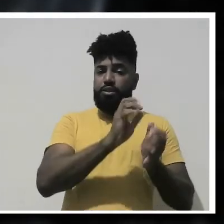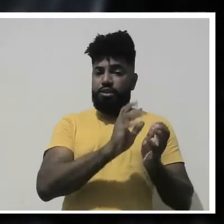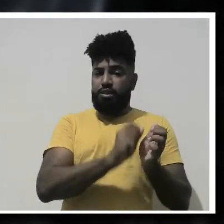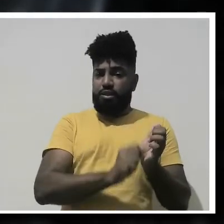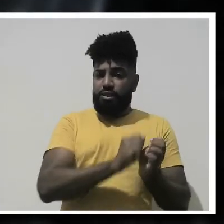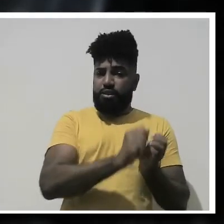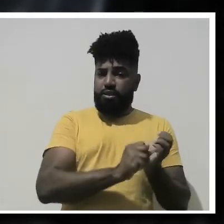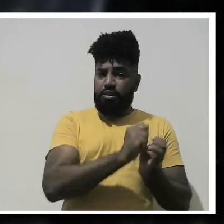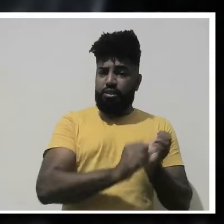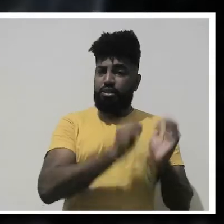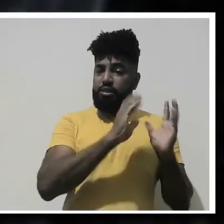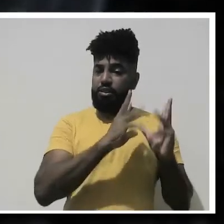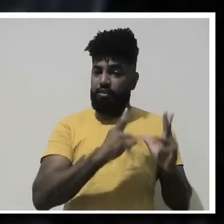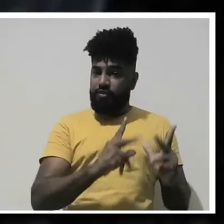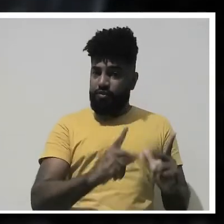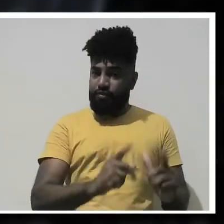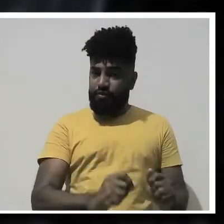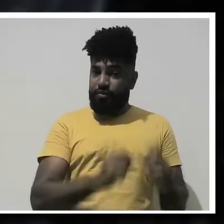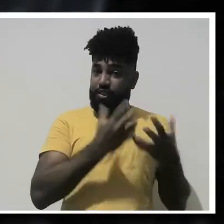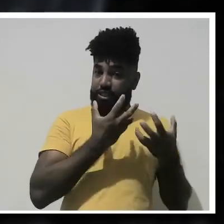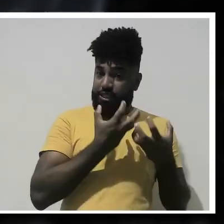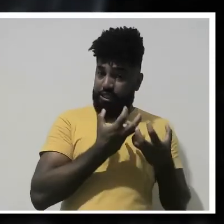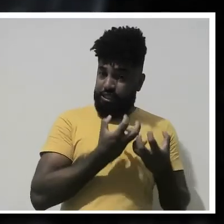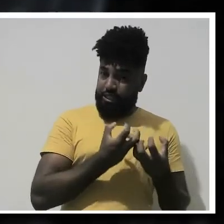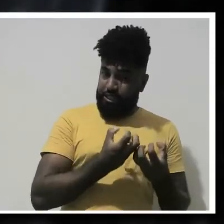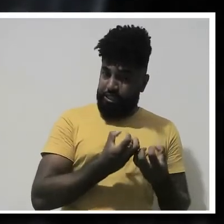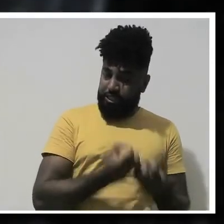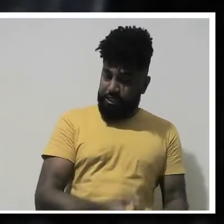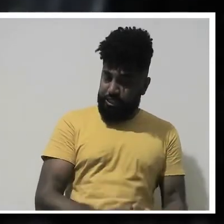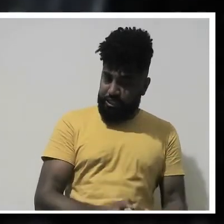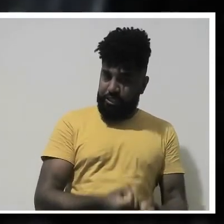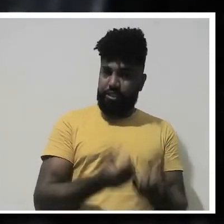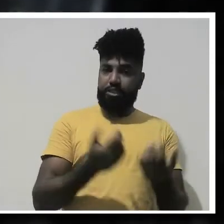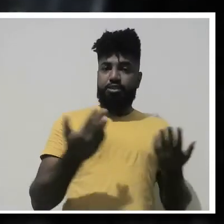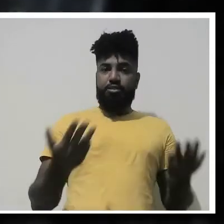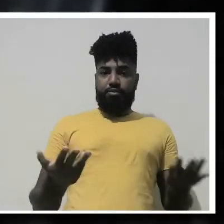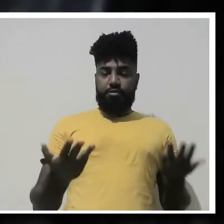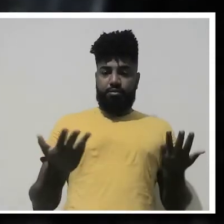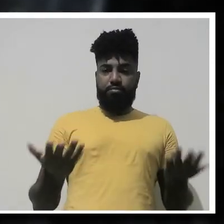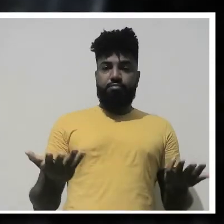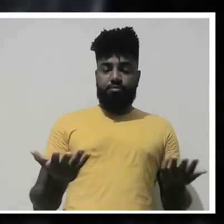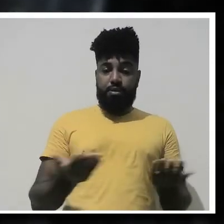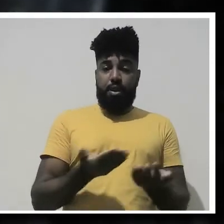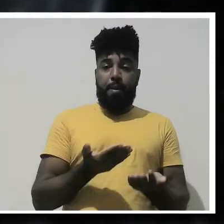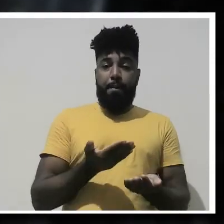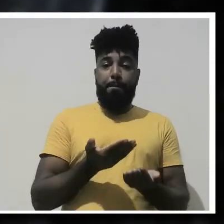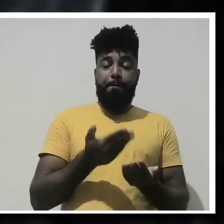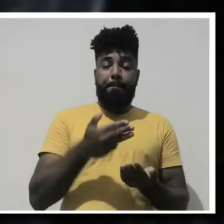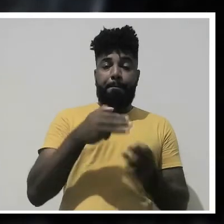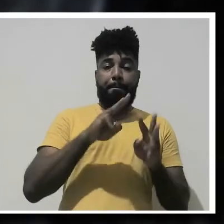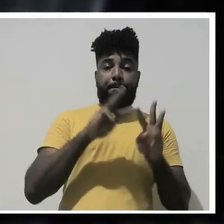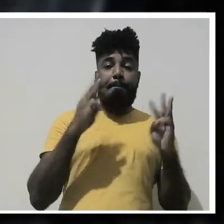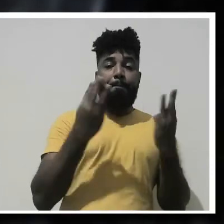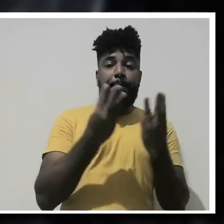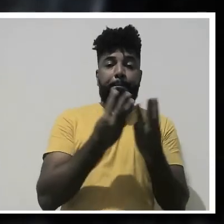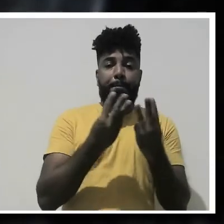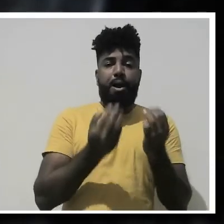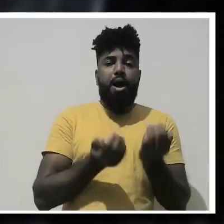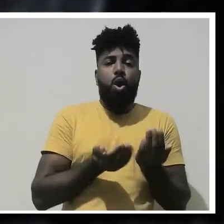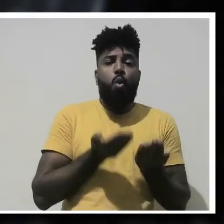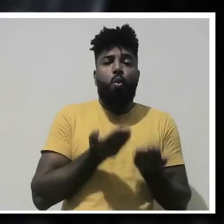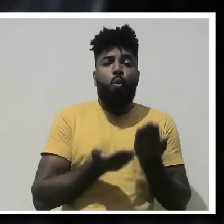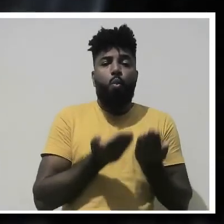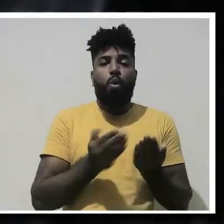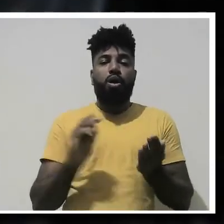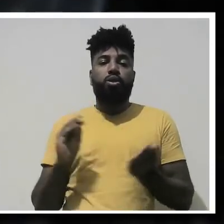água e sabão, enxaguar bastante e deixar ele bem seco. Aí você mede a massa dele e registra. Depois disso, basta encher esse